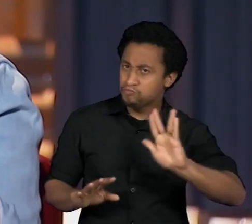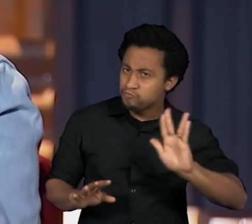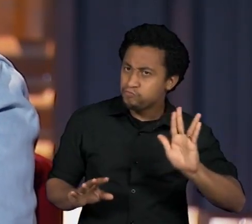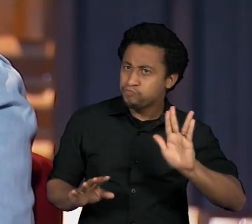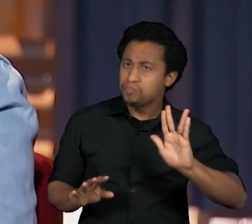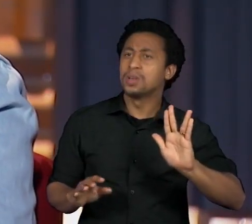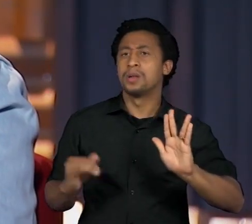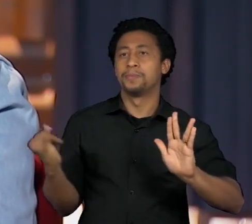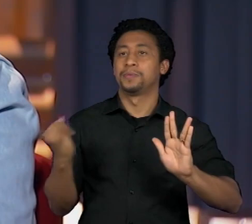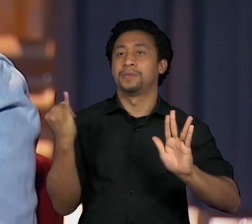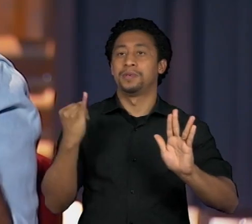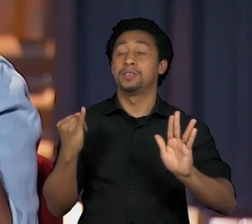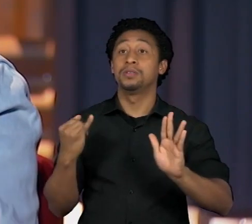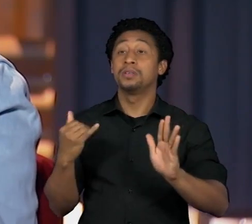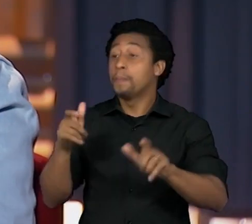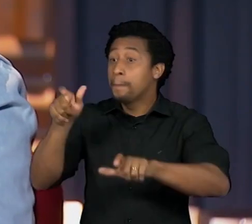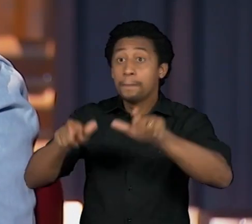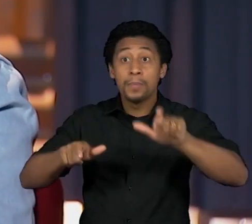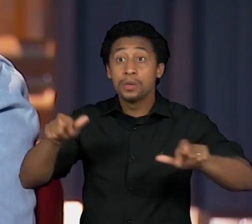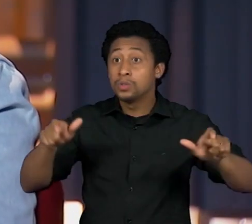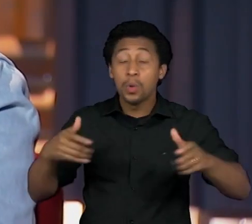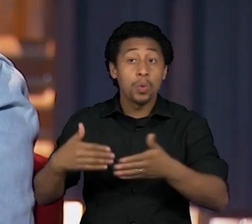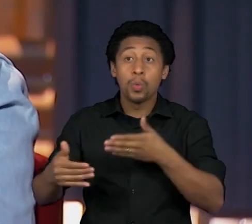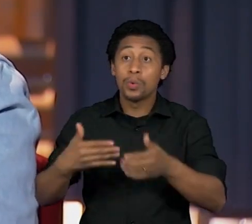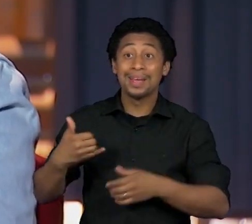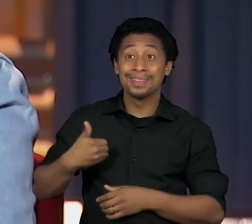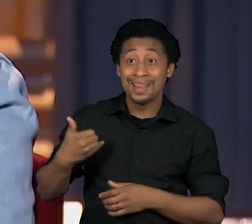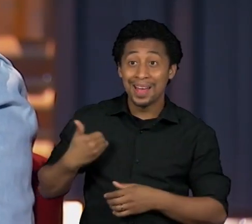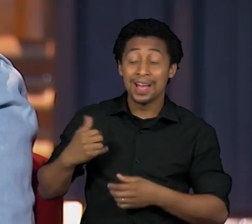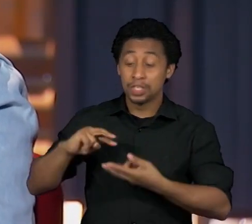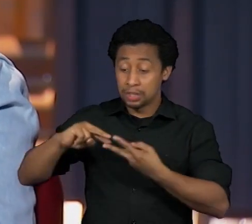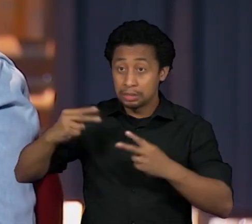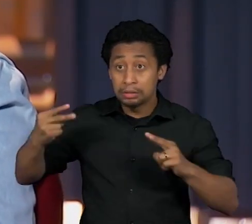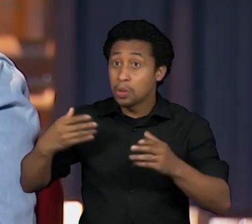uma pessoa de qualquer idade, com qualquer tipo de genética, de qualquer